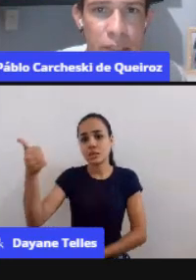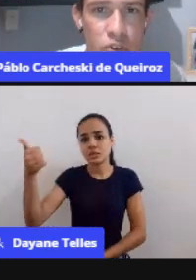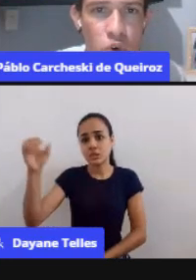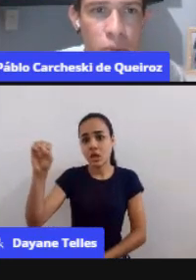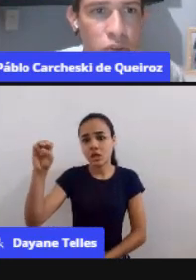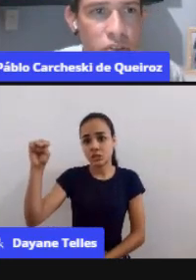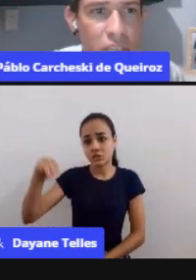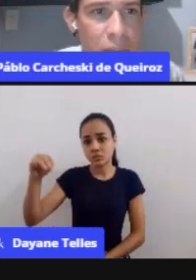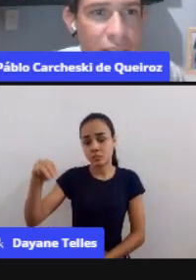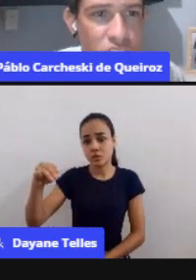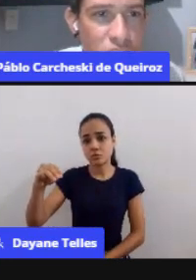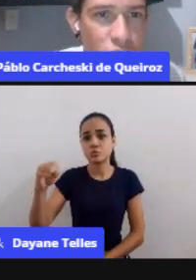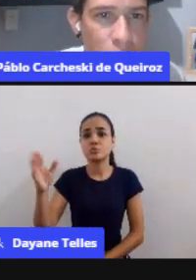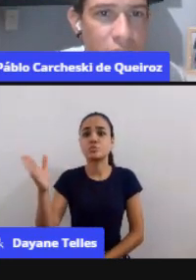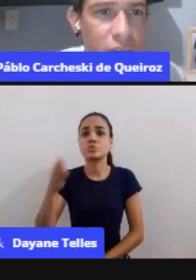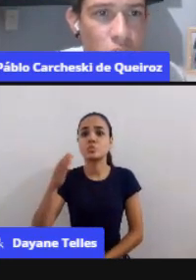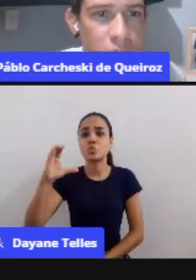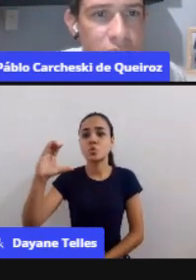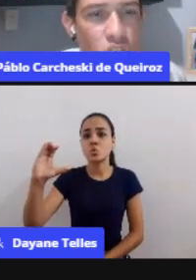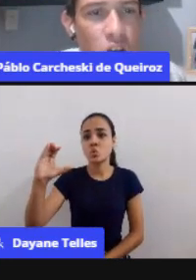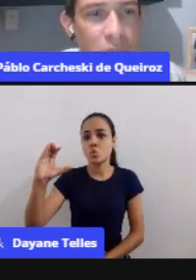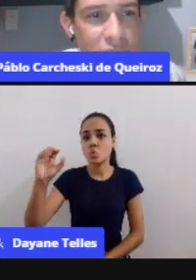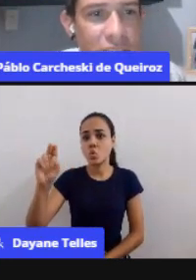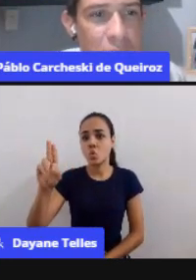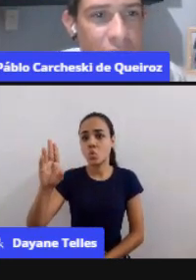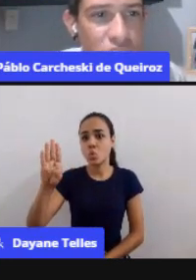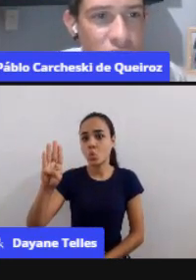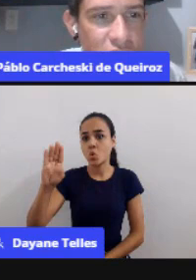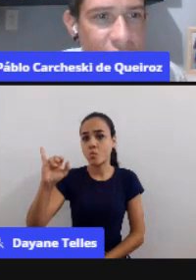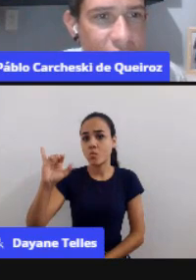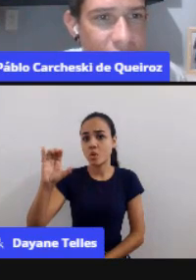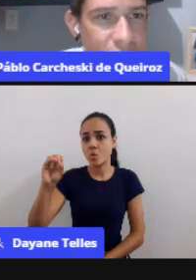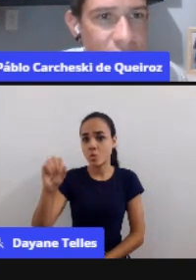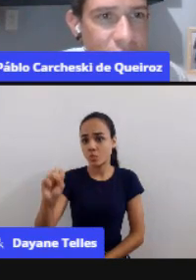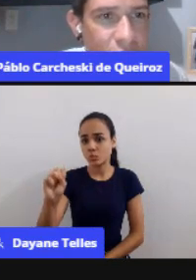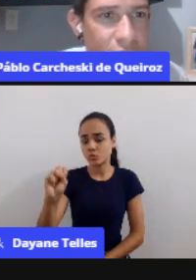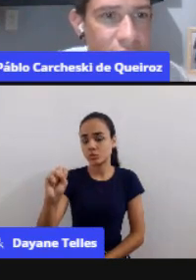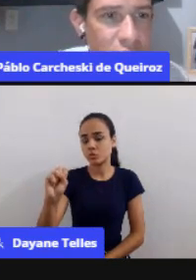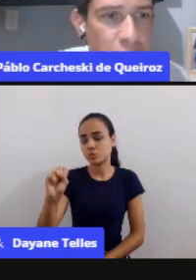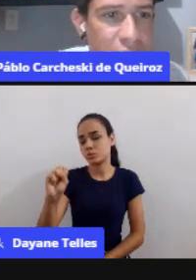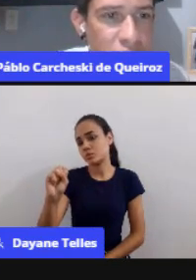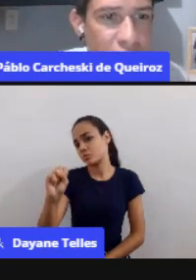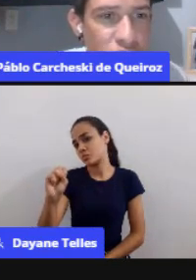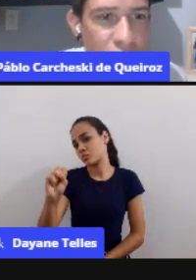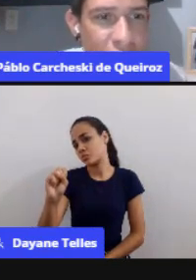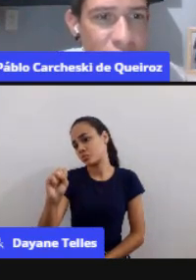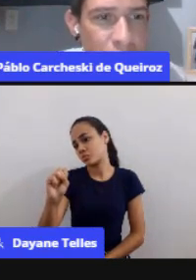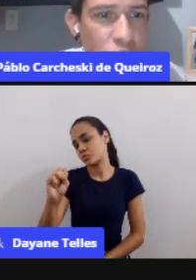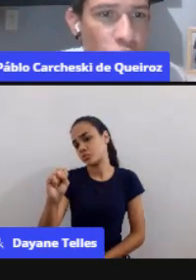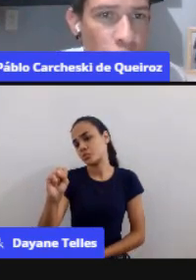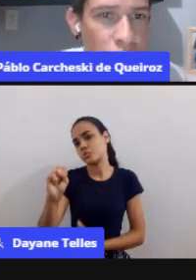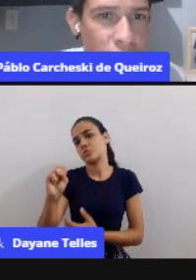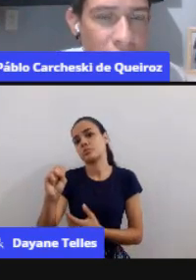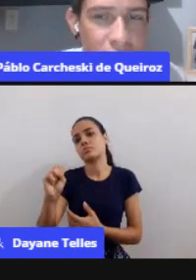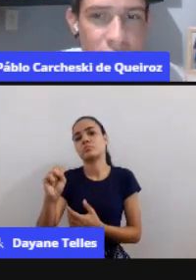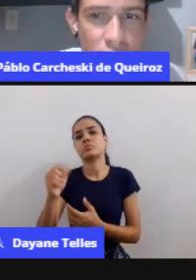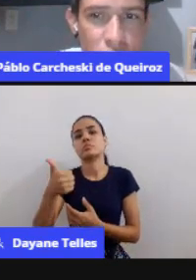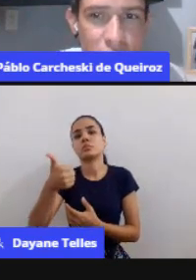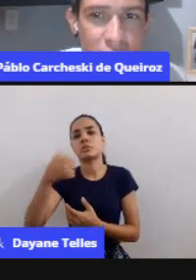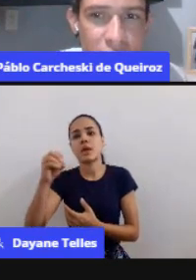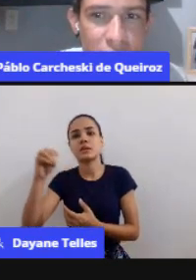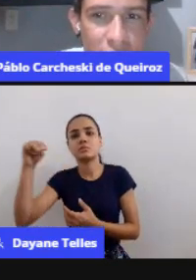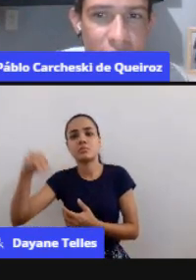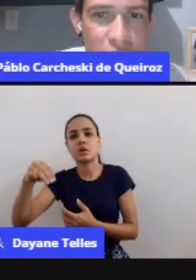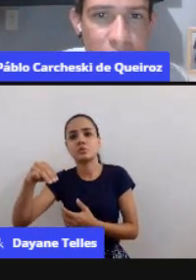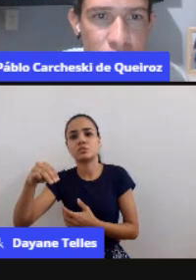utilizei 10 metros cúbicos e uns quebradinhos, como que se cobra esses quebradinhos, né? Essas partes fracionadas do metro cúbico, né? Se